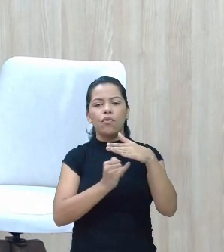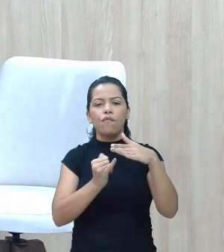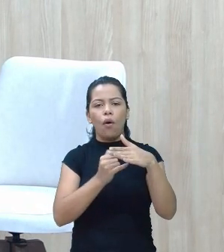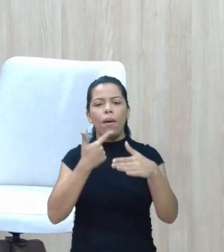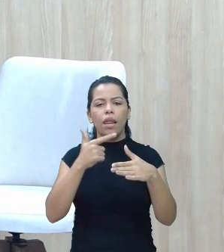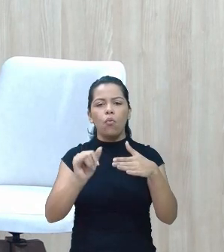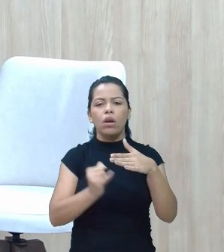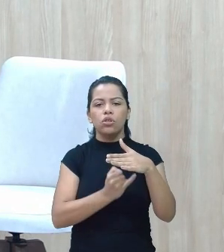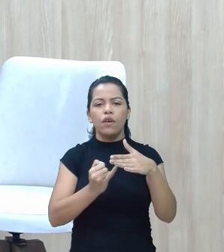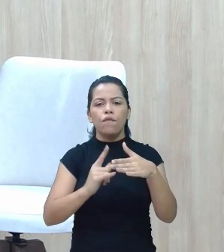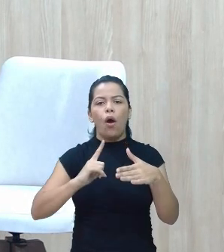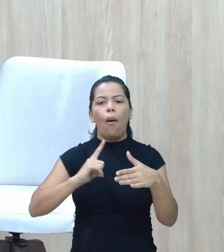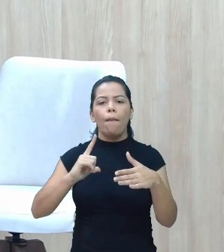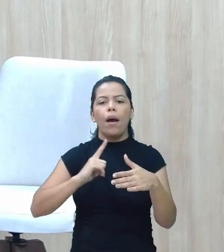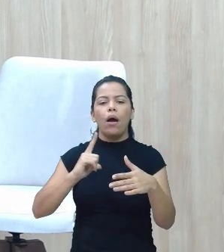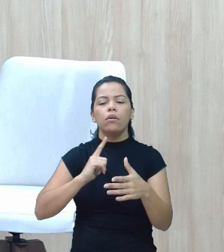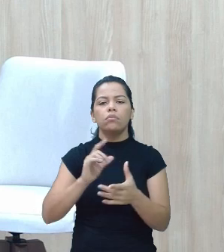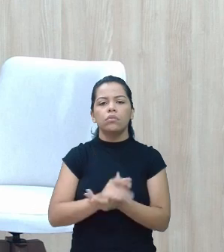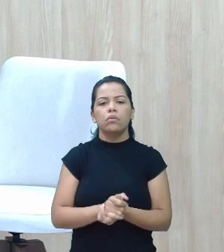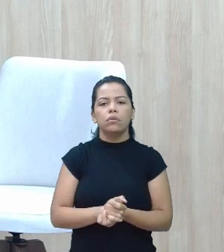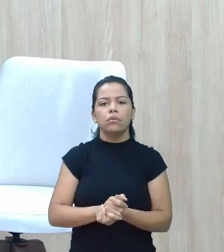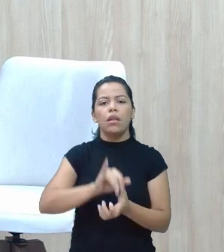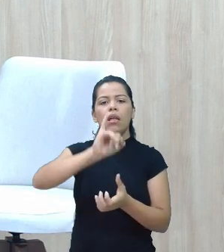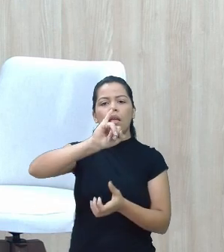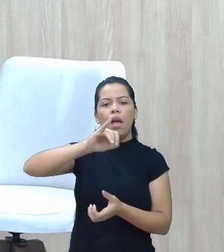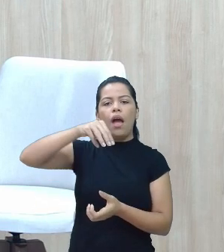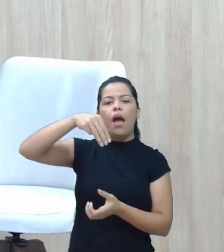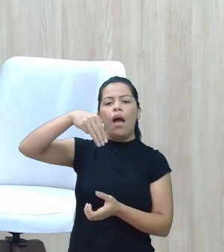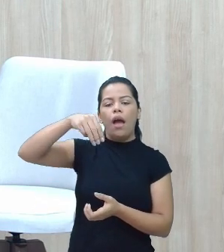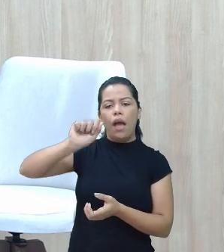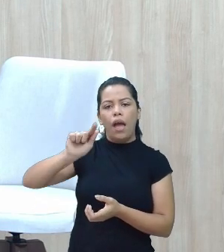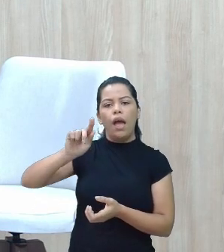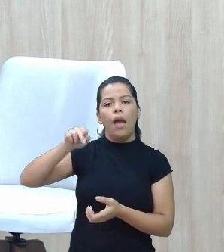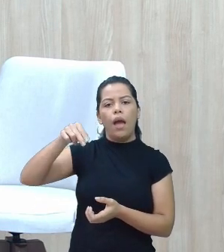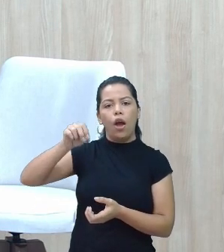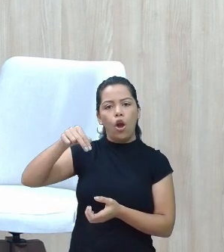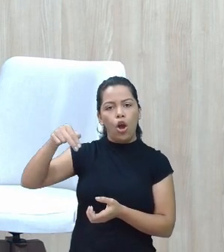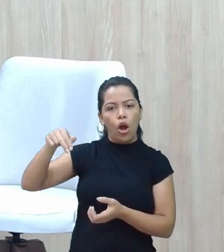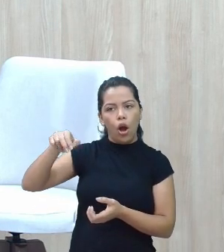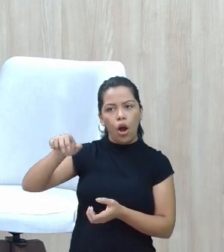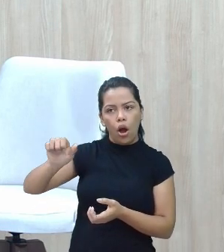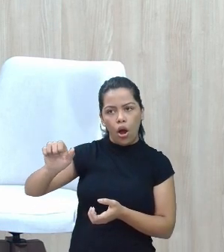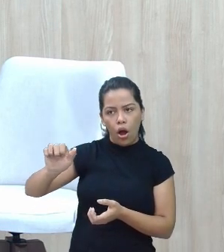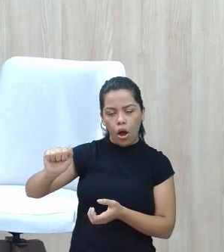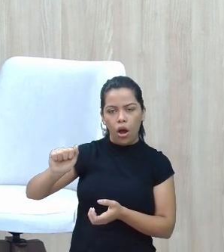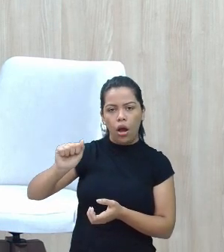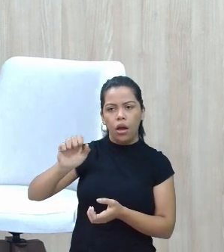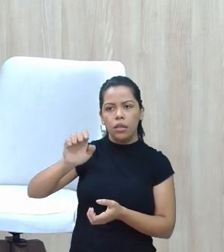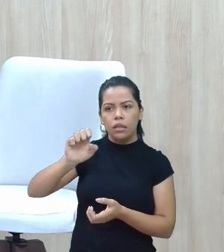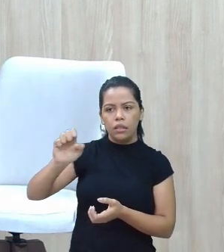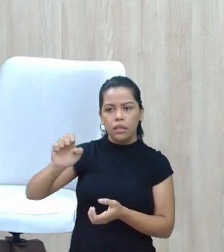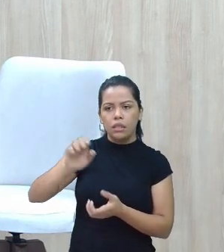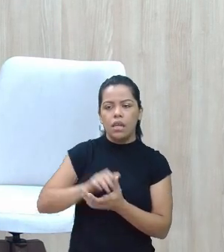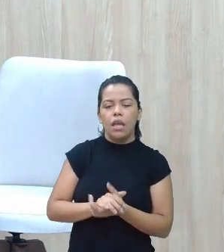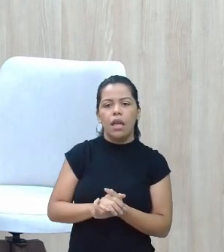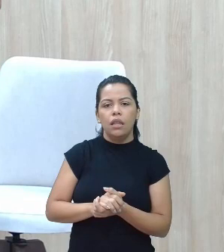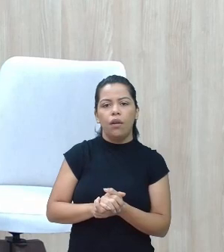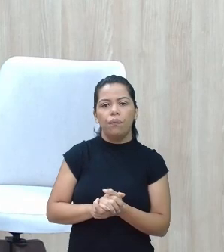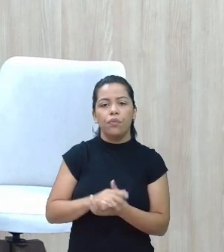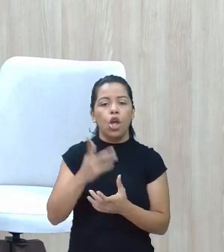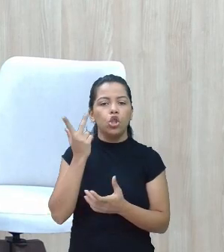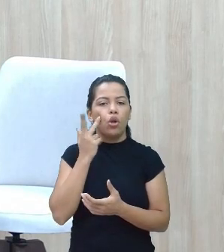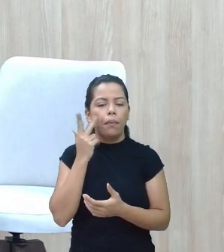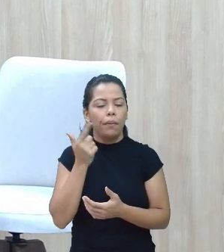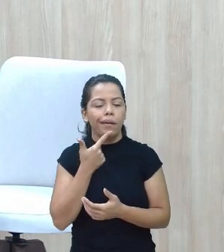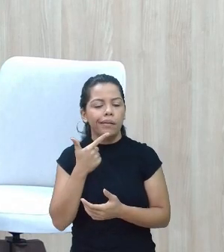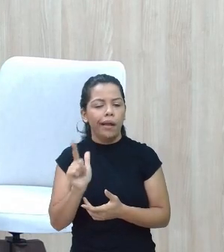O que era I am going to see, ficou somente gonna. Então, a tendência de qualquer língua é você falar